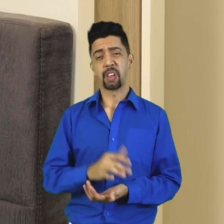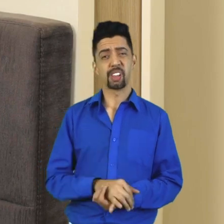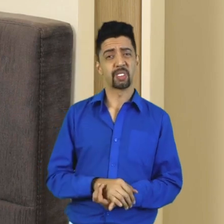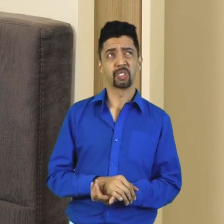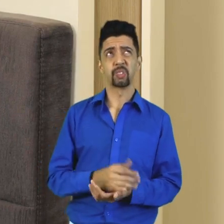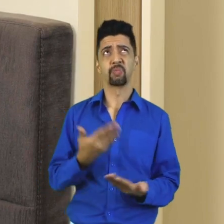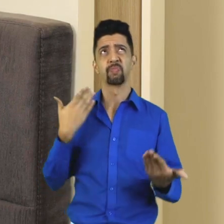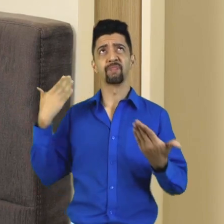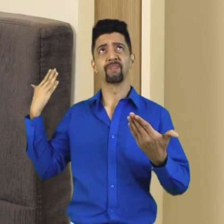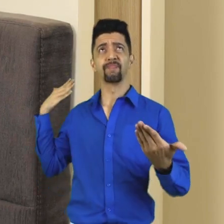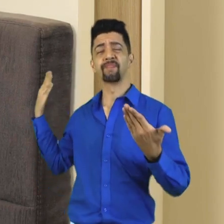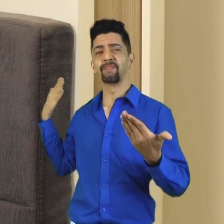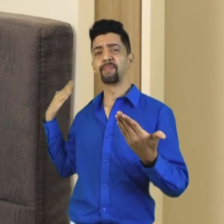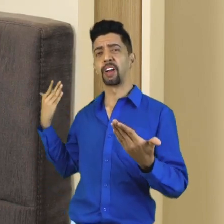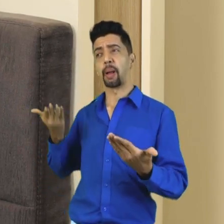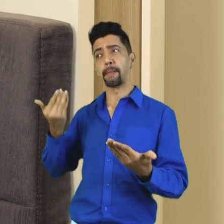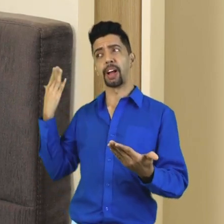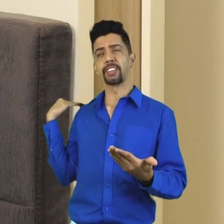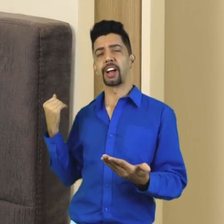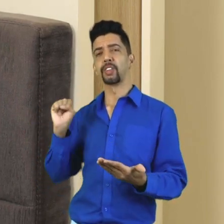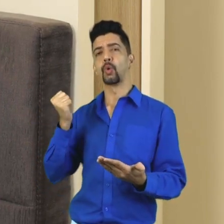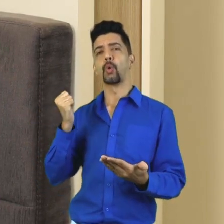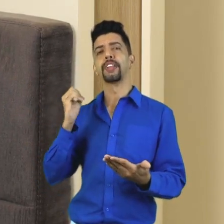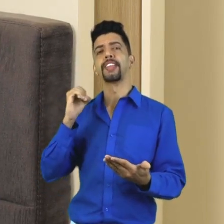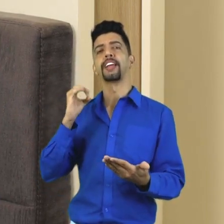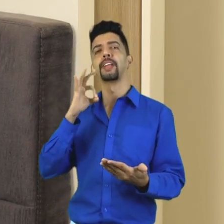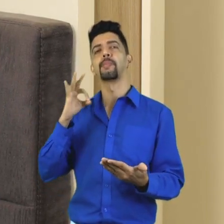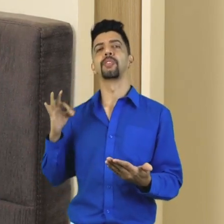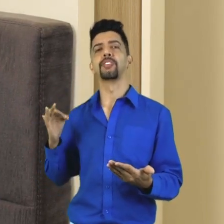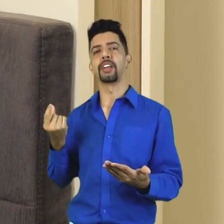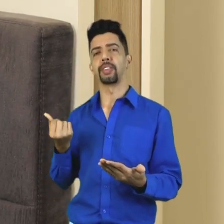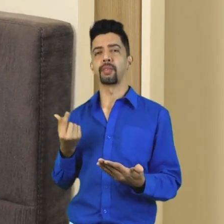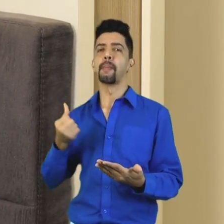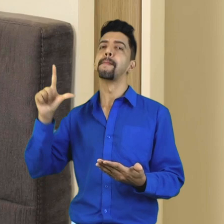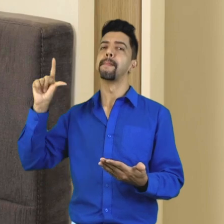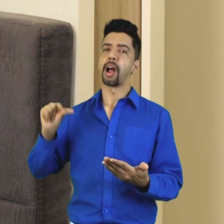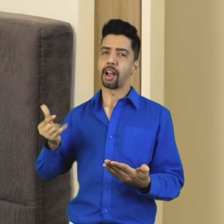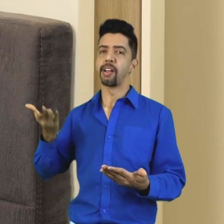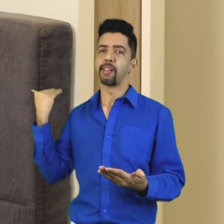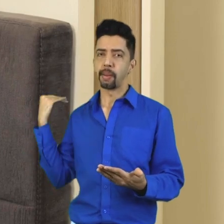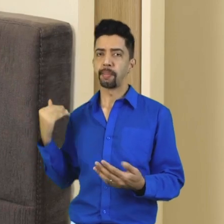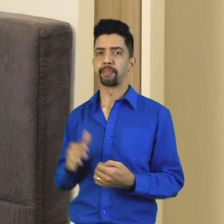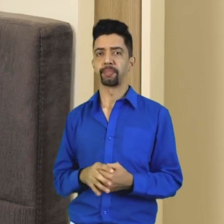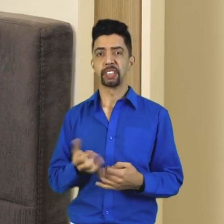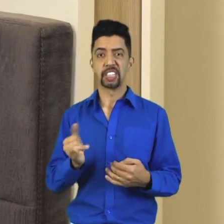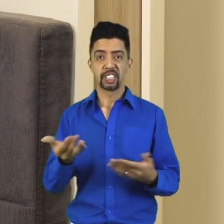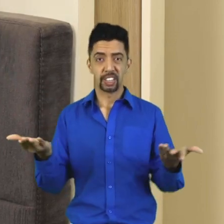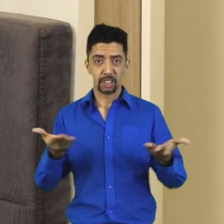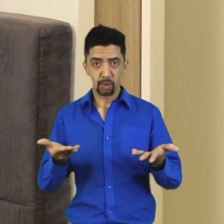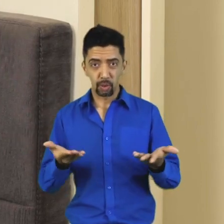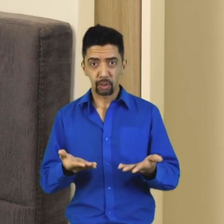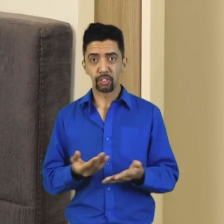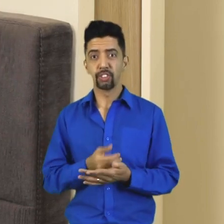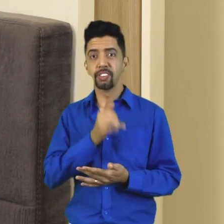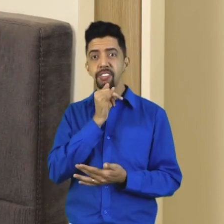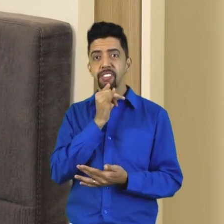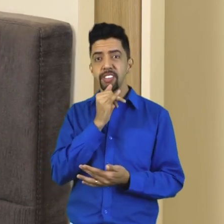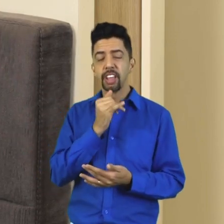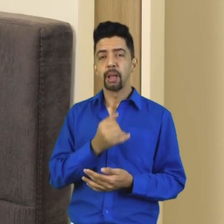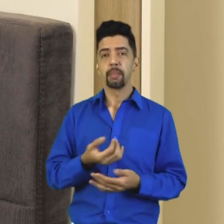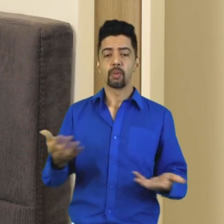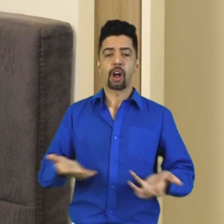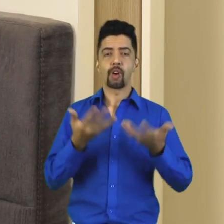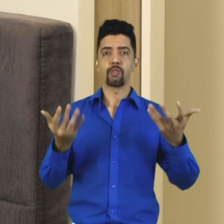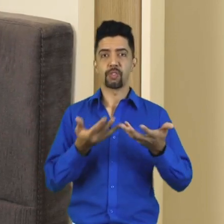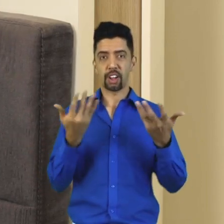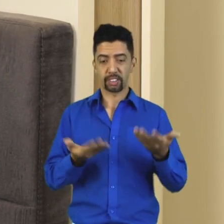menos 80% mais barato. Então, se um pé de alface custa hoje R$1, há 4, 5